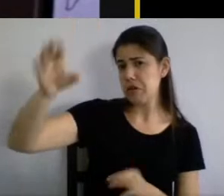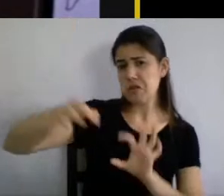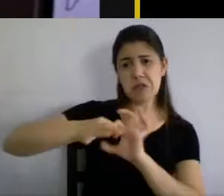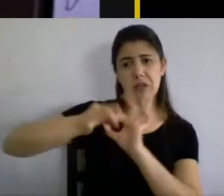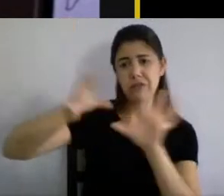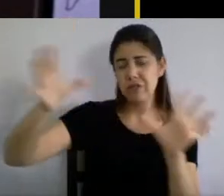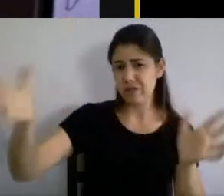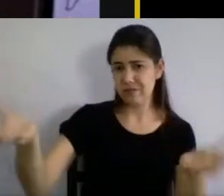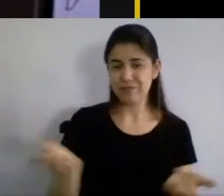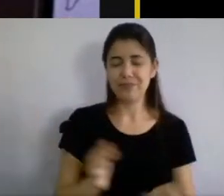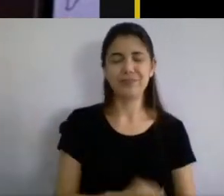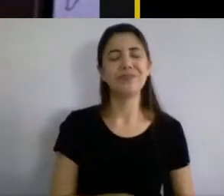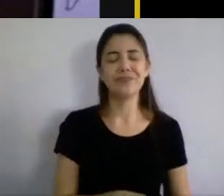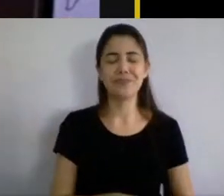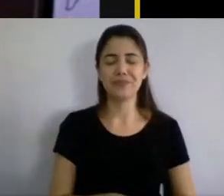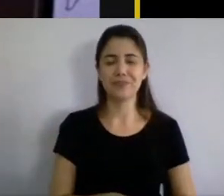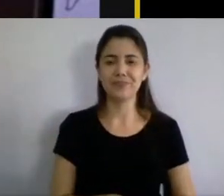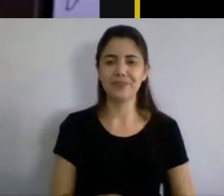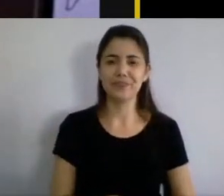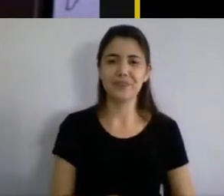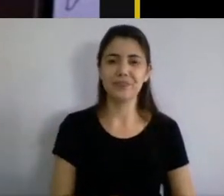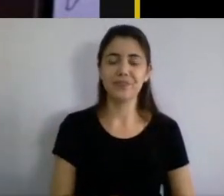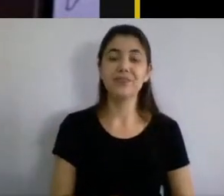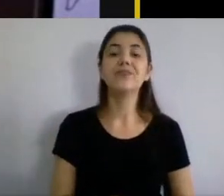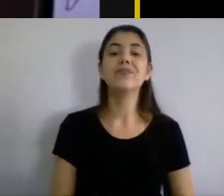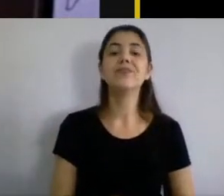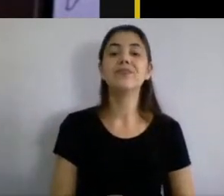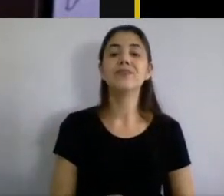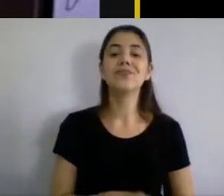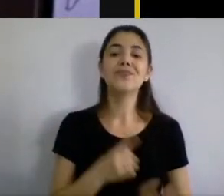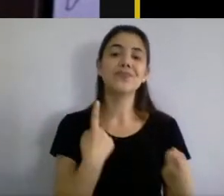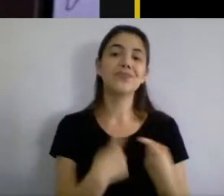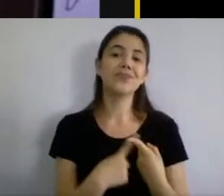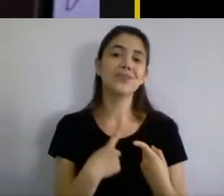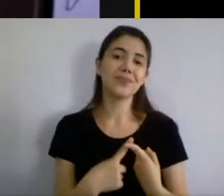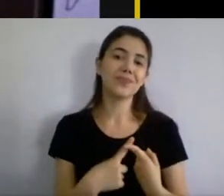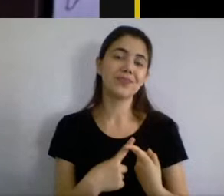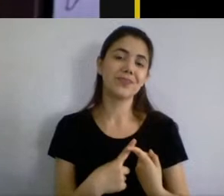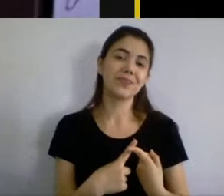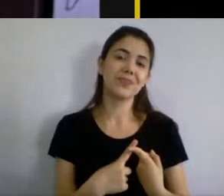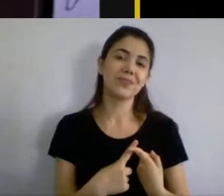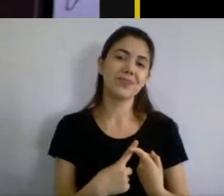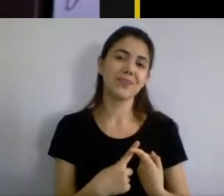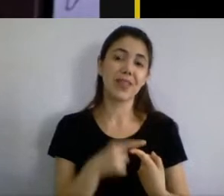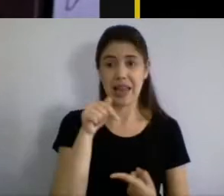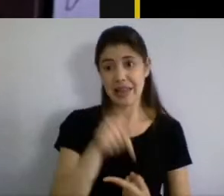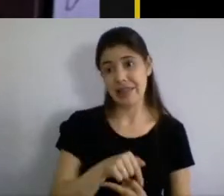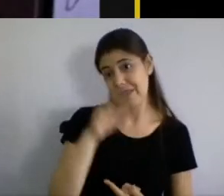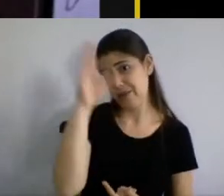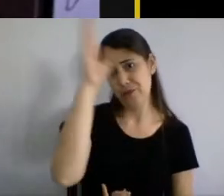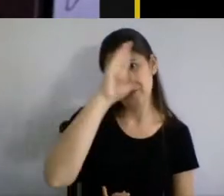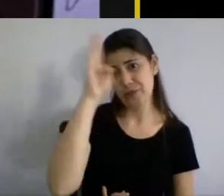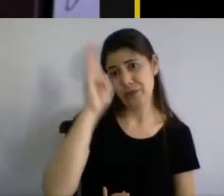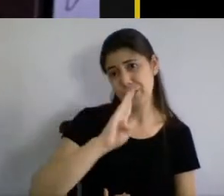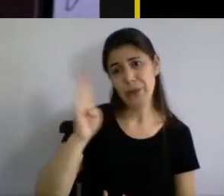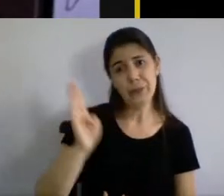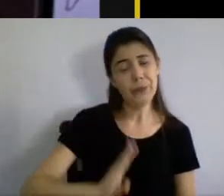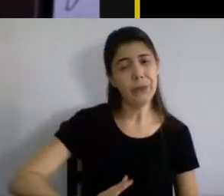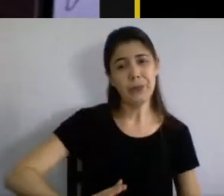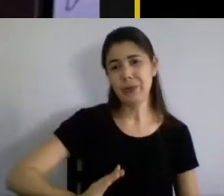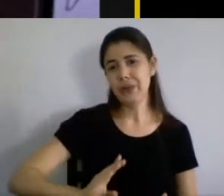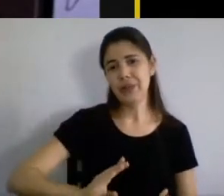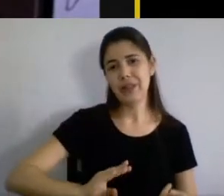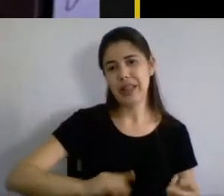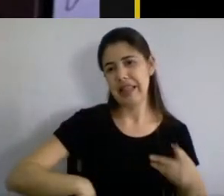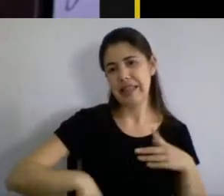Não é isso, porque as lutas por Brasília estão estampadas na cara deles, eles são heróis de